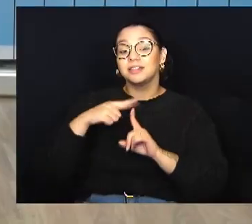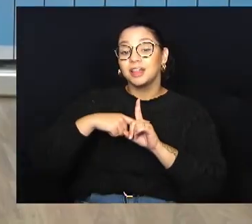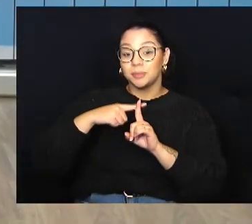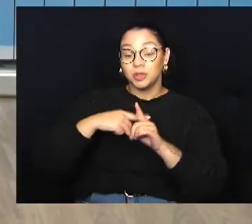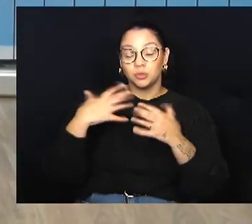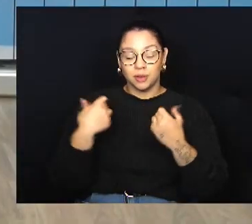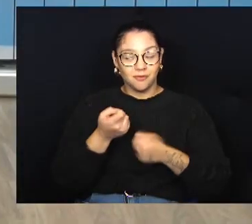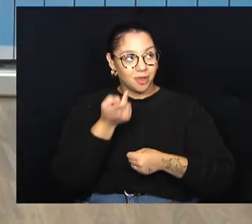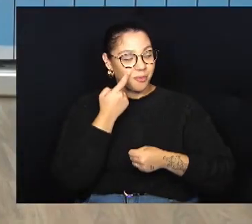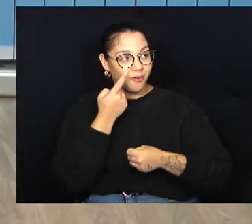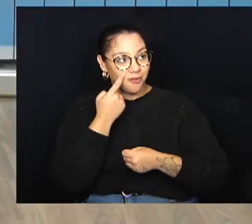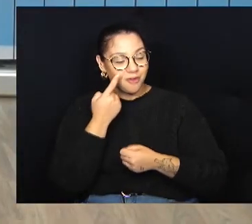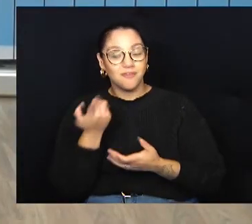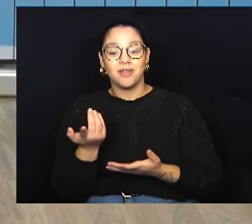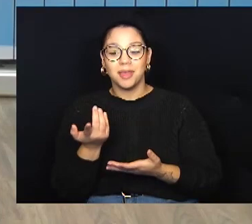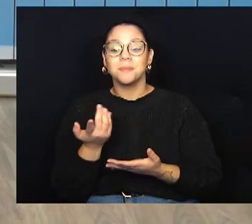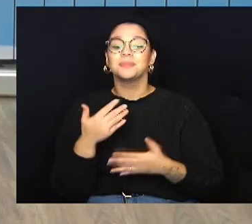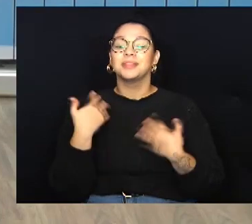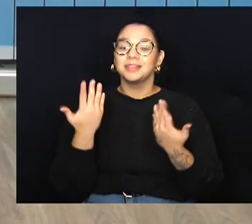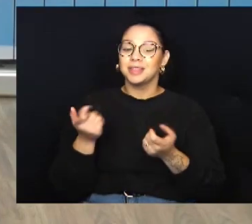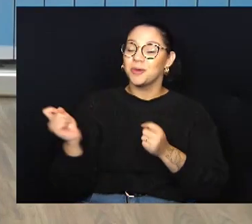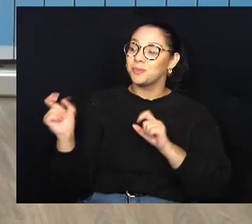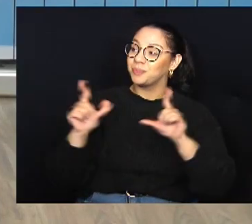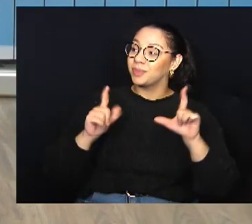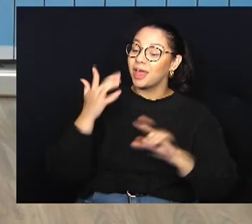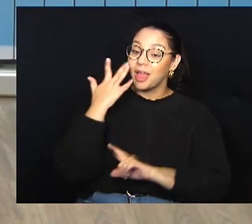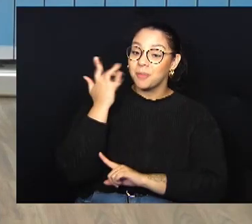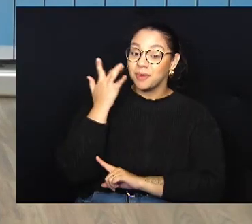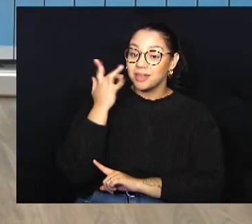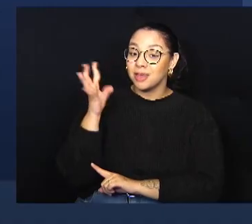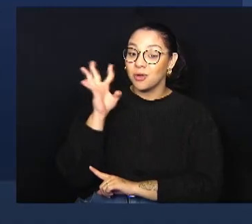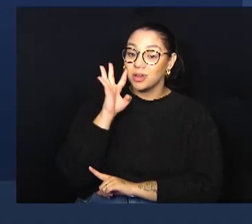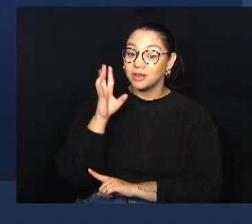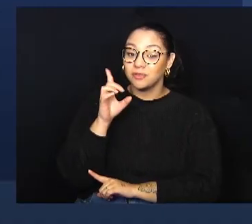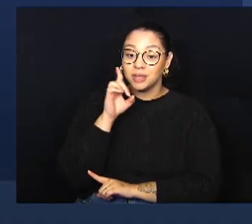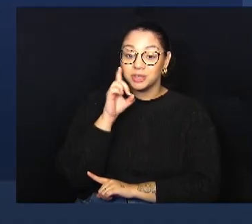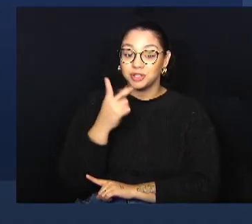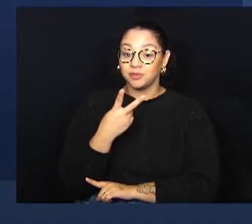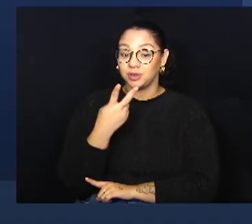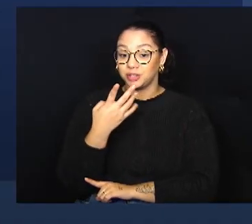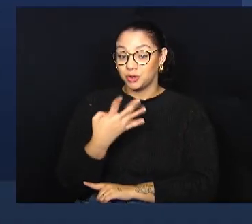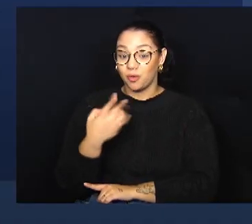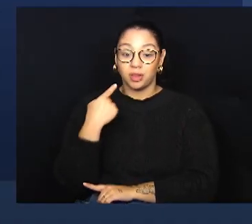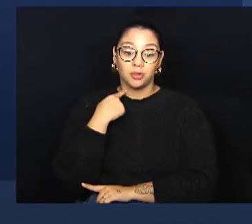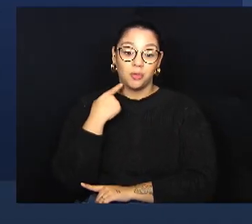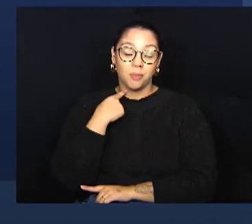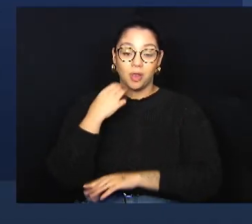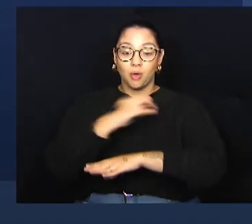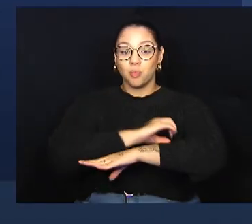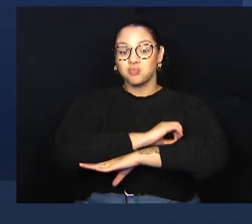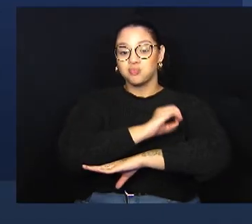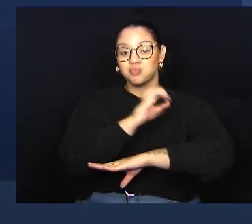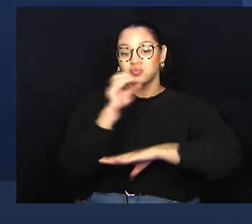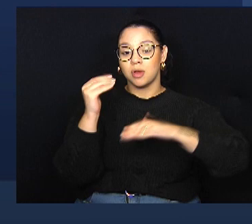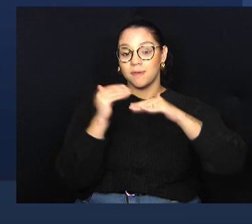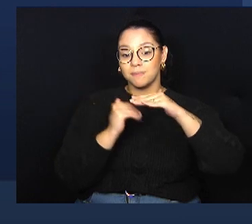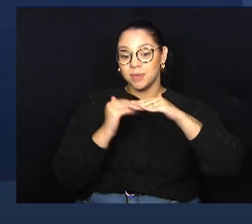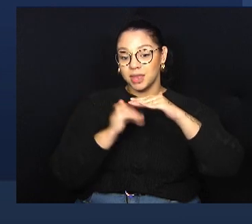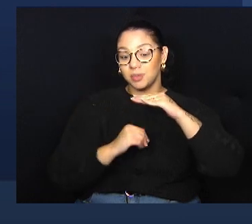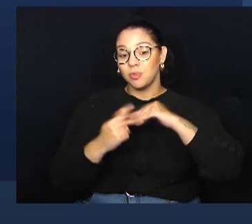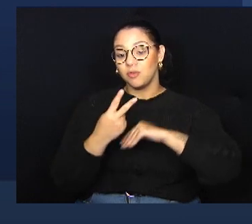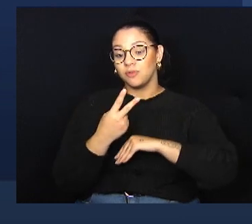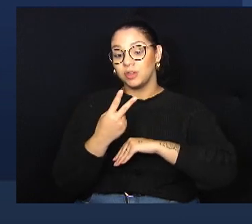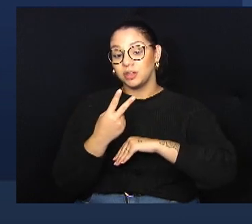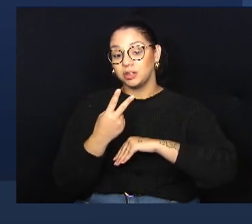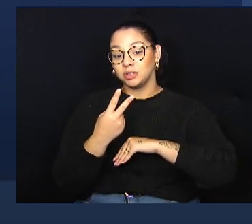tela. Então amanhã, quarta-feira, 24 de maio, sol aparecendo durante todo o dia, mínima de 24 graus,